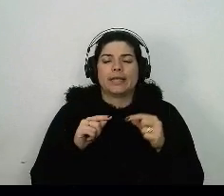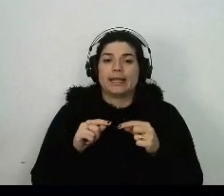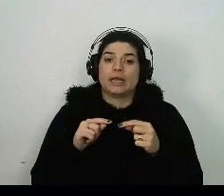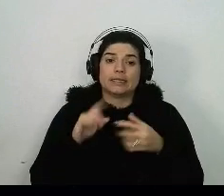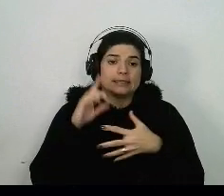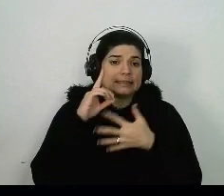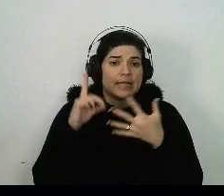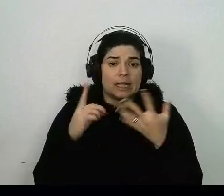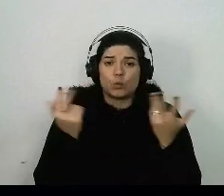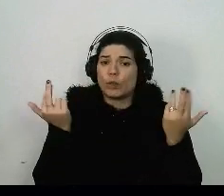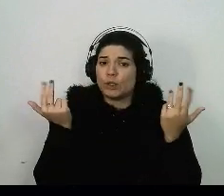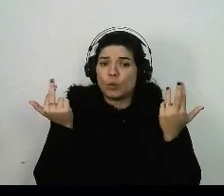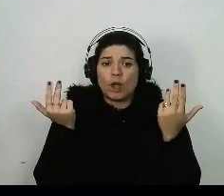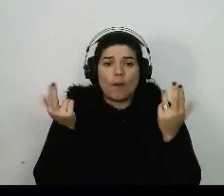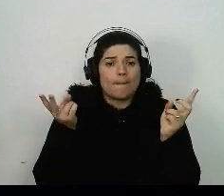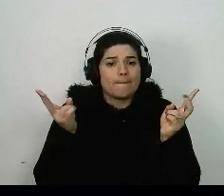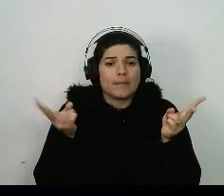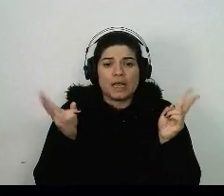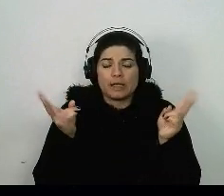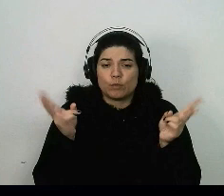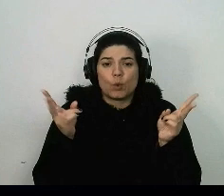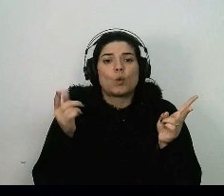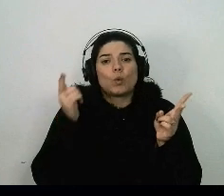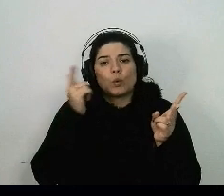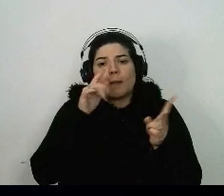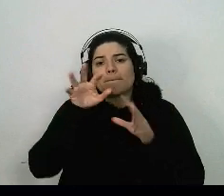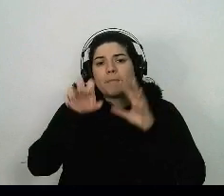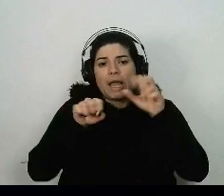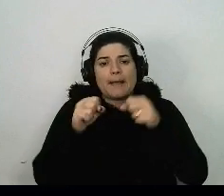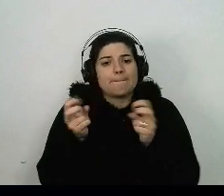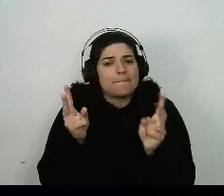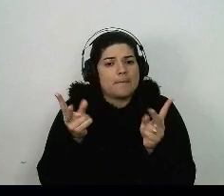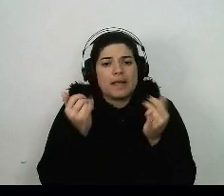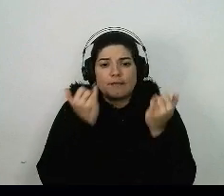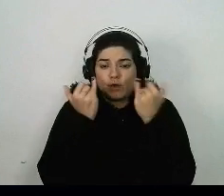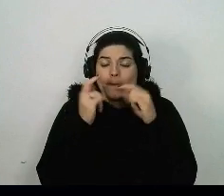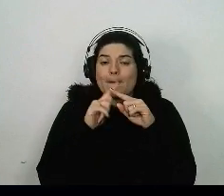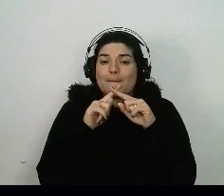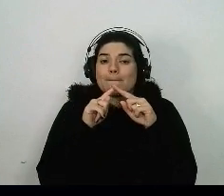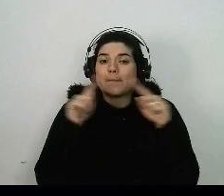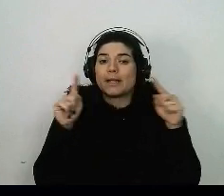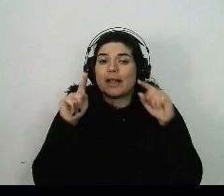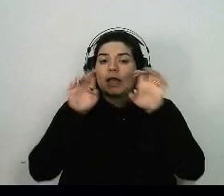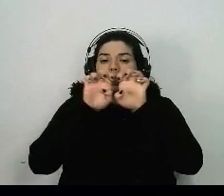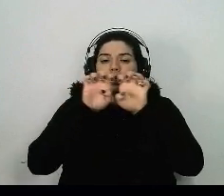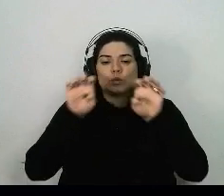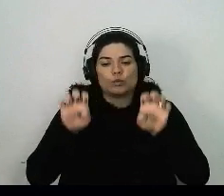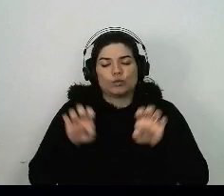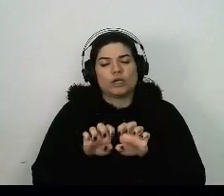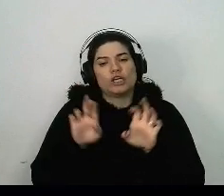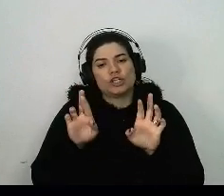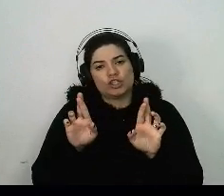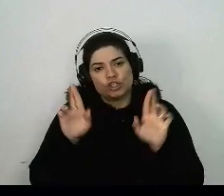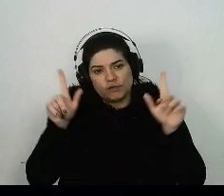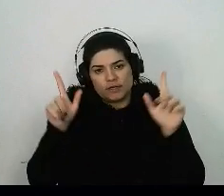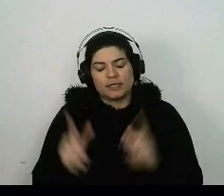mesmos, né? Eu consigo recuperar a mesma informação, porém somente as estruturas que são um pouco diferentes.